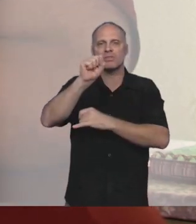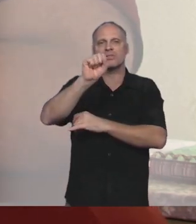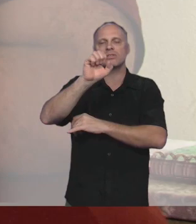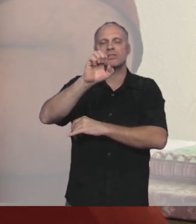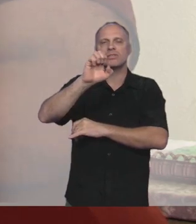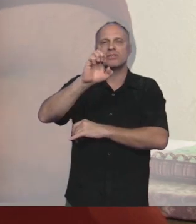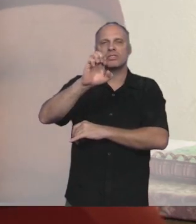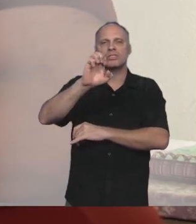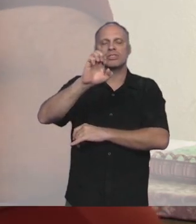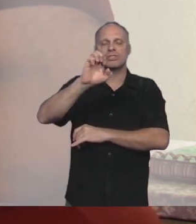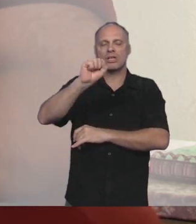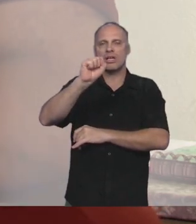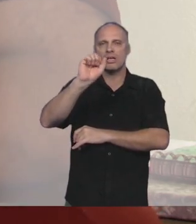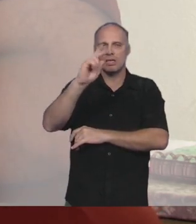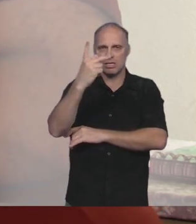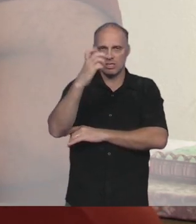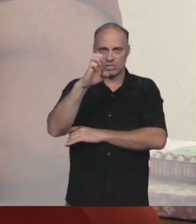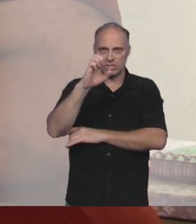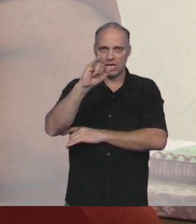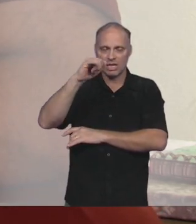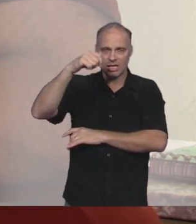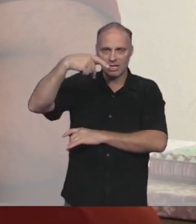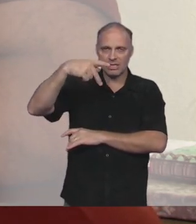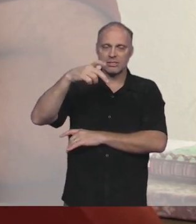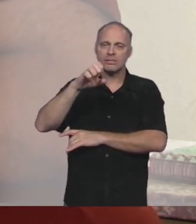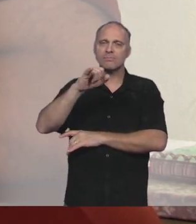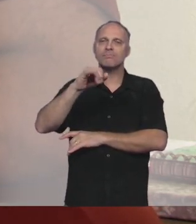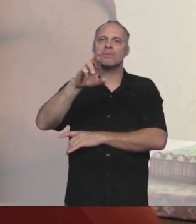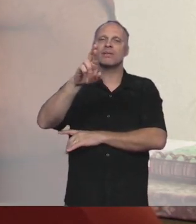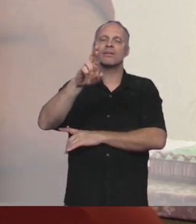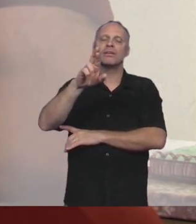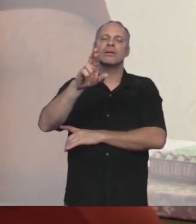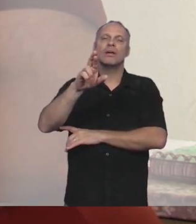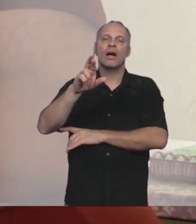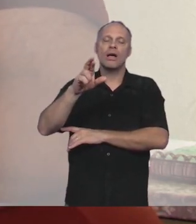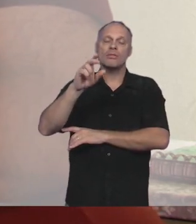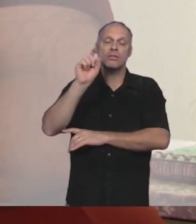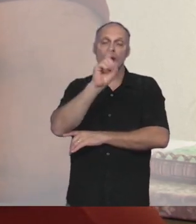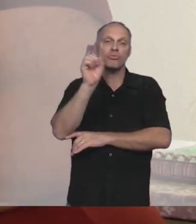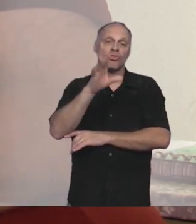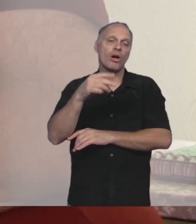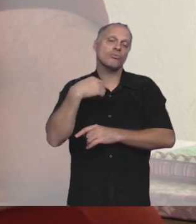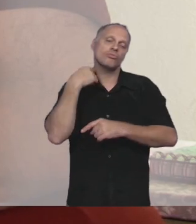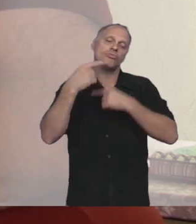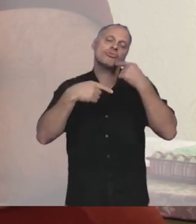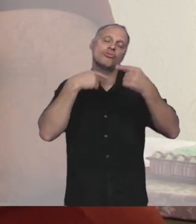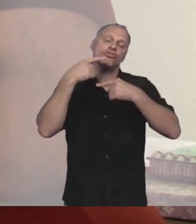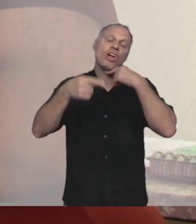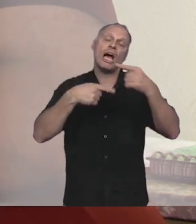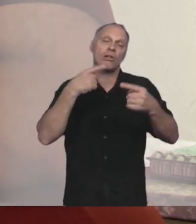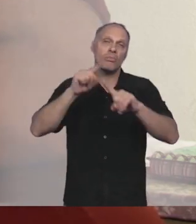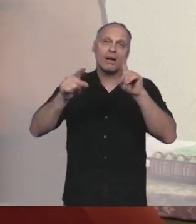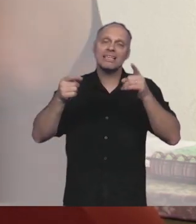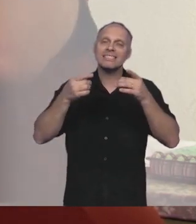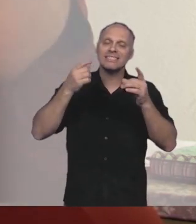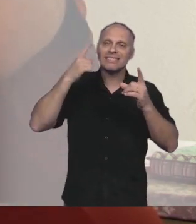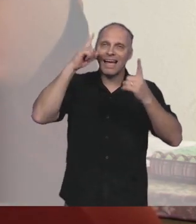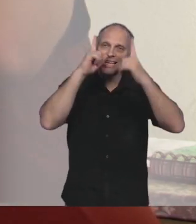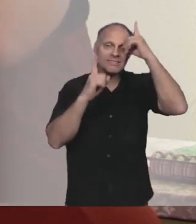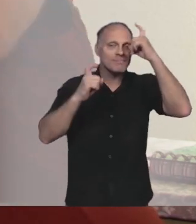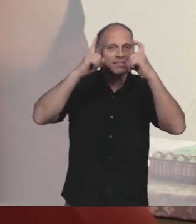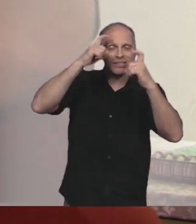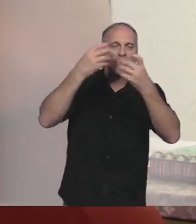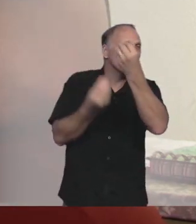Não só apenas no diálogo, né? Quer dizer, como é que tem toda aquela Hamlet ali, né? Como é que se passa toda aquela questão,